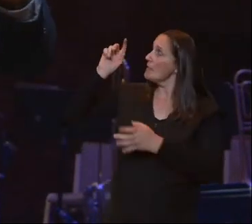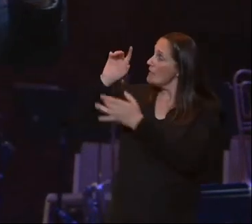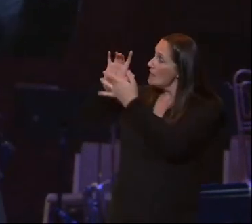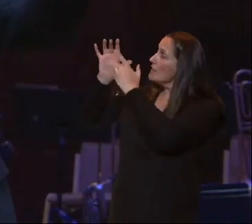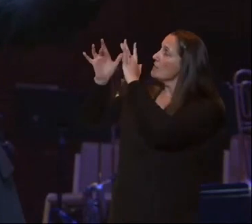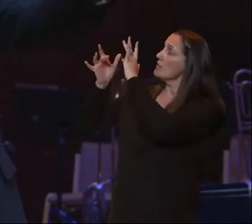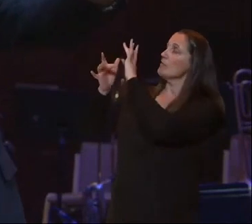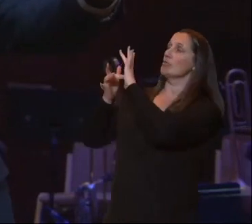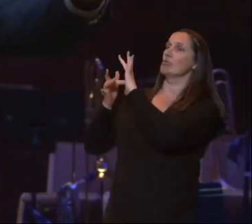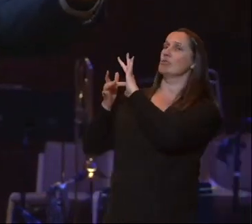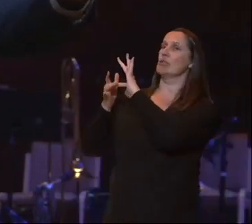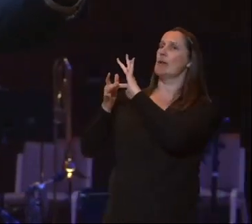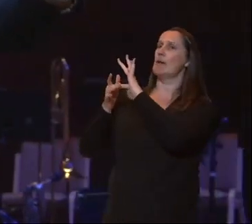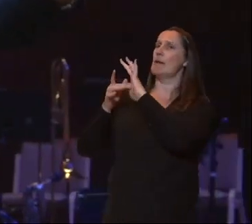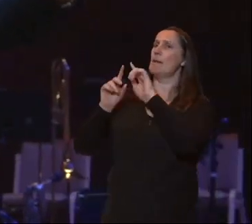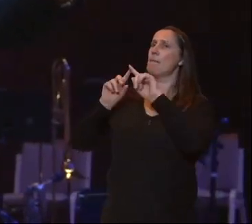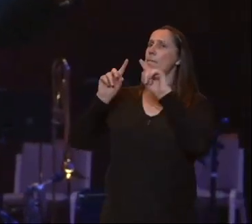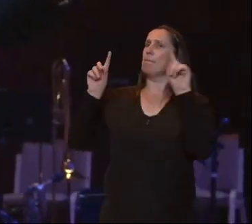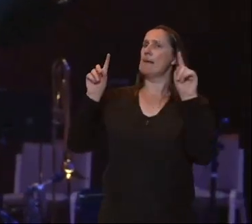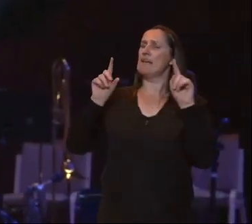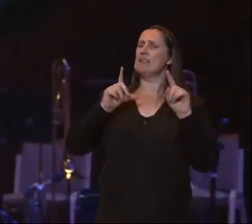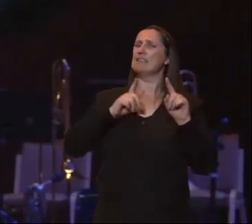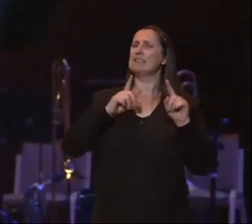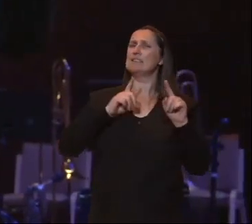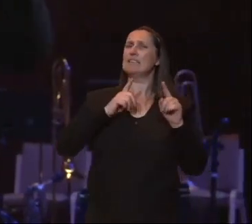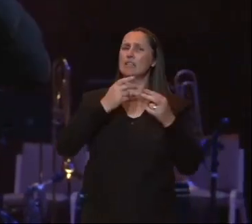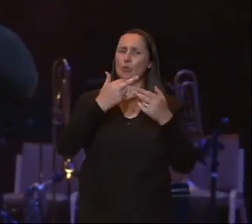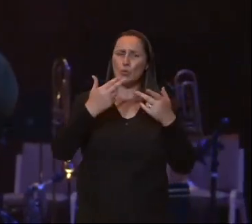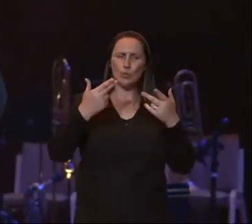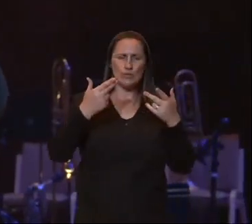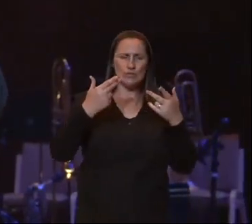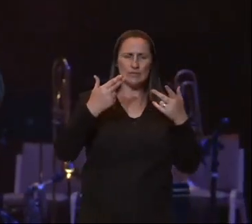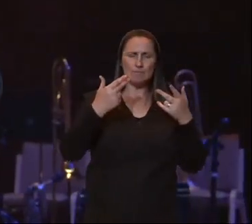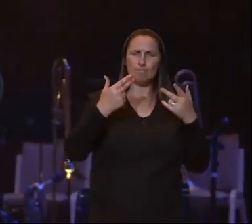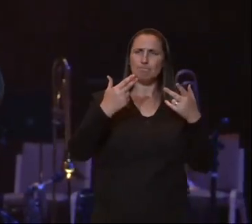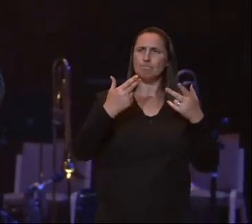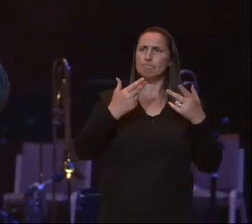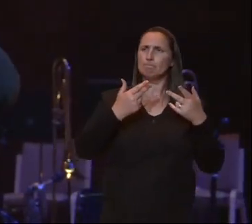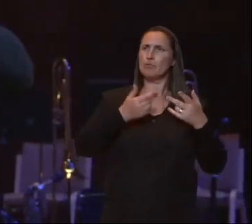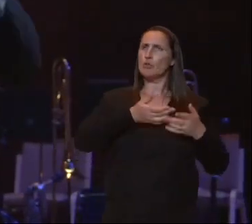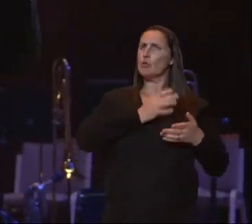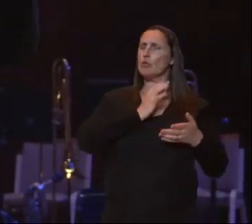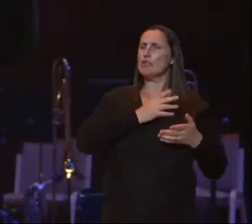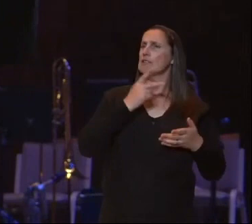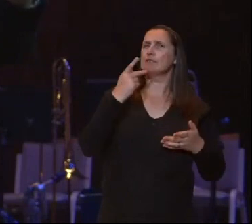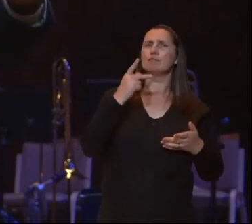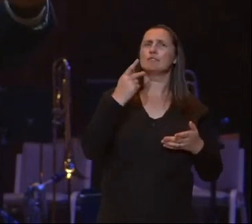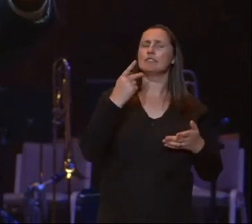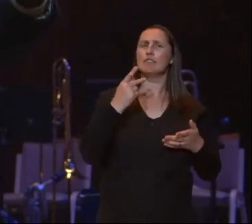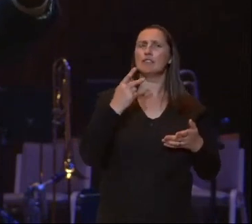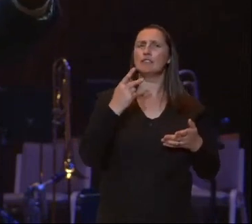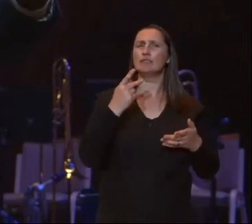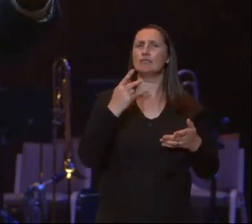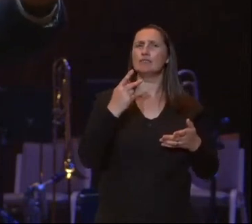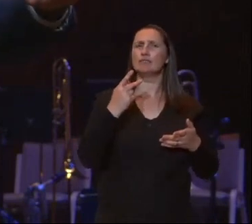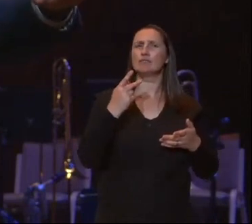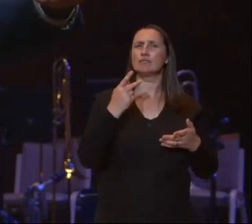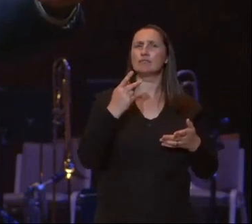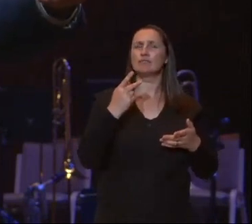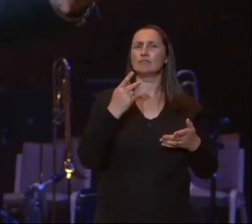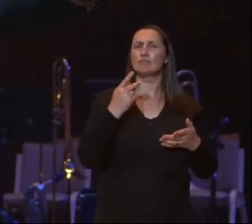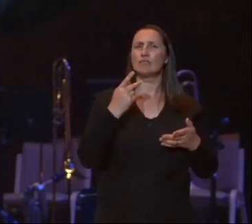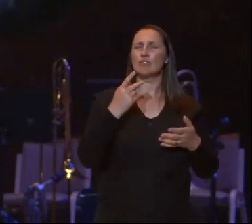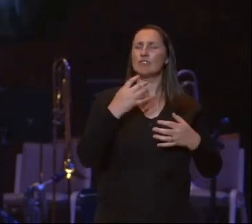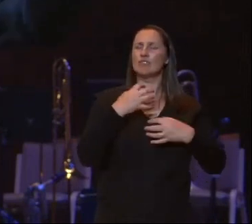áreas específicas de Deus, que eu falei aqui, você sentiu dizendo, filho,